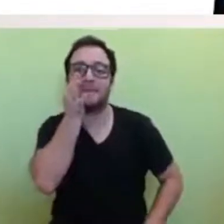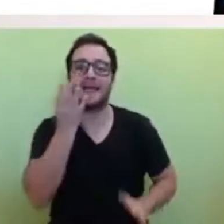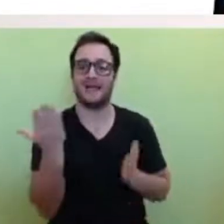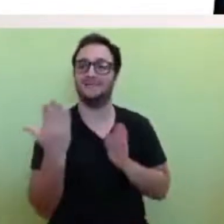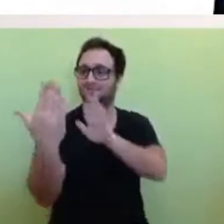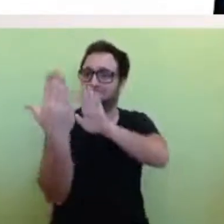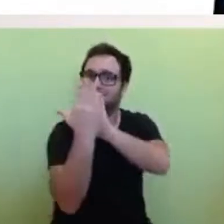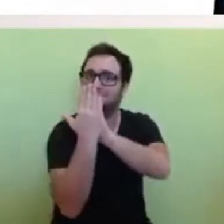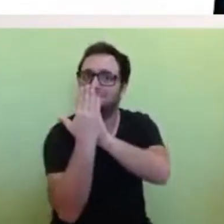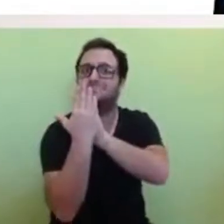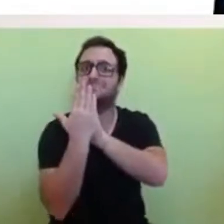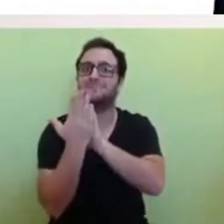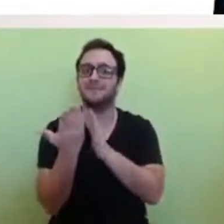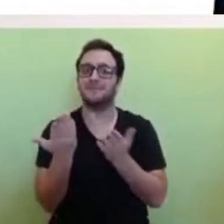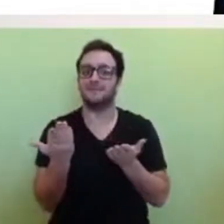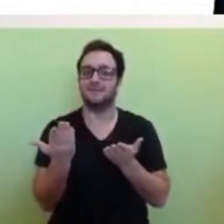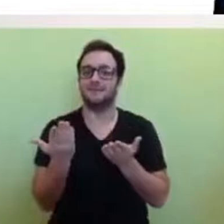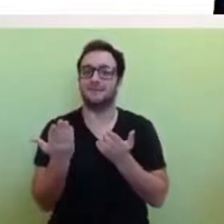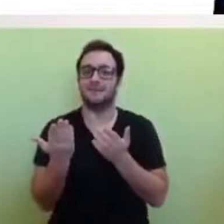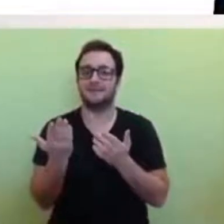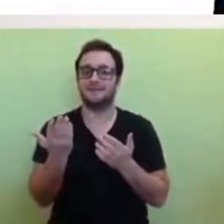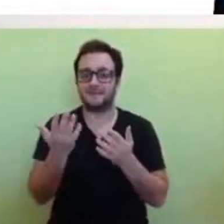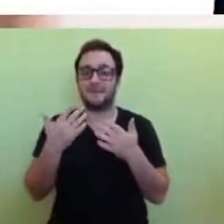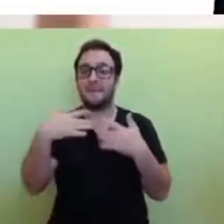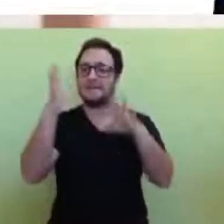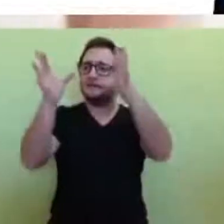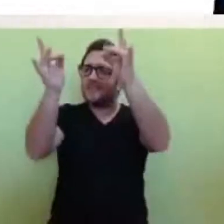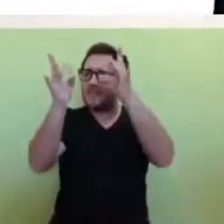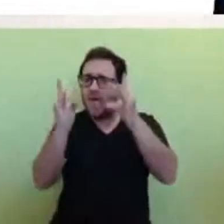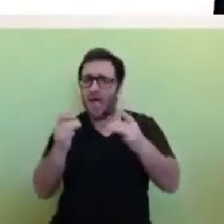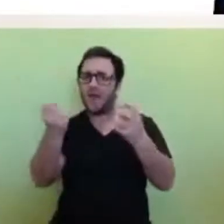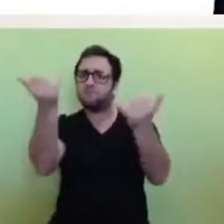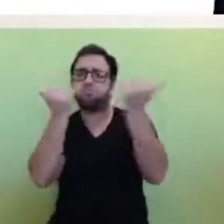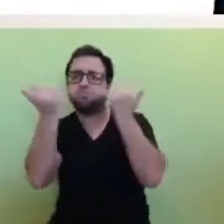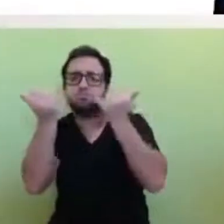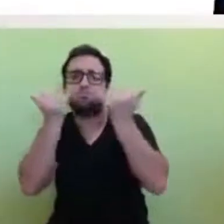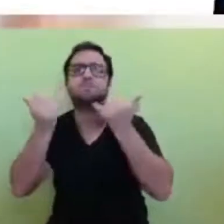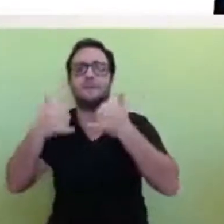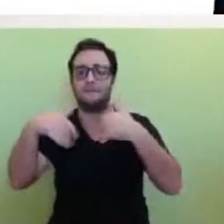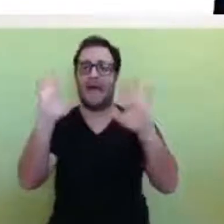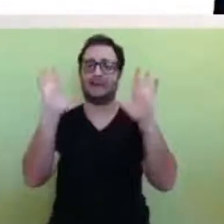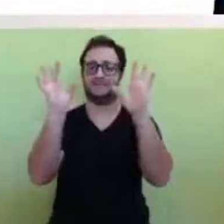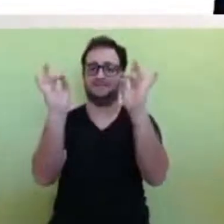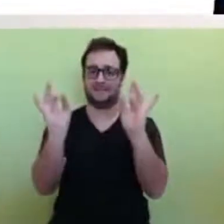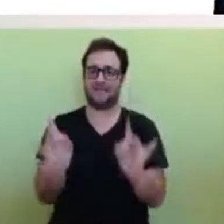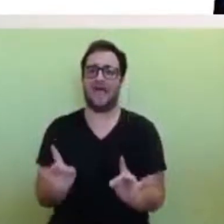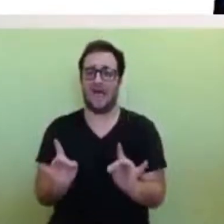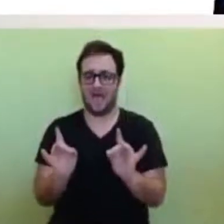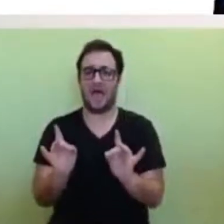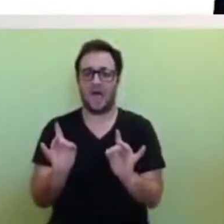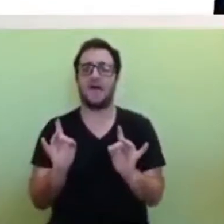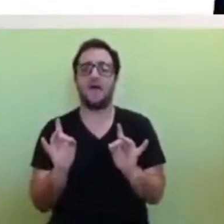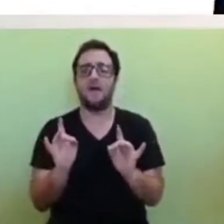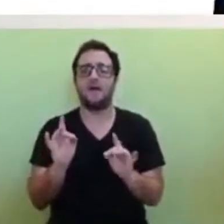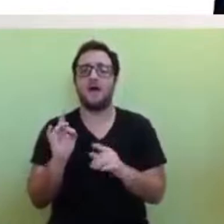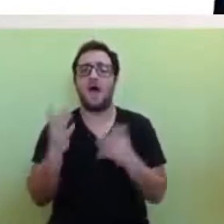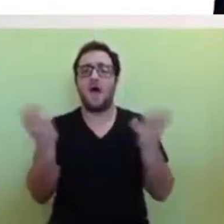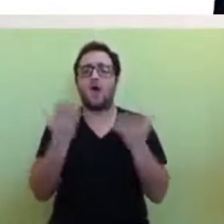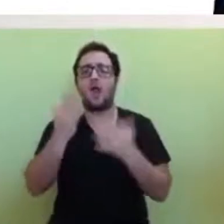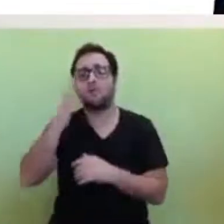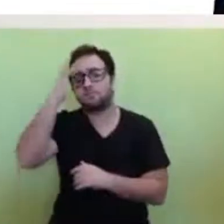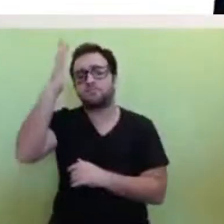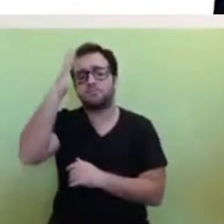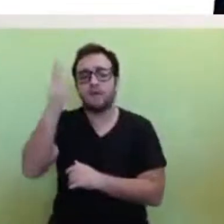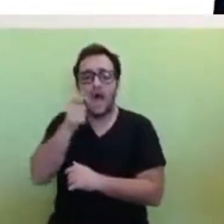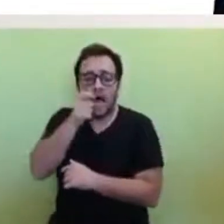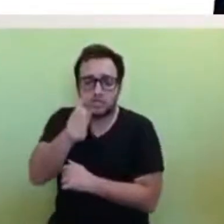tudo. É como eu falar que aqui, hoje está fazendo sol e todo mundo sabe que eu estou aqui em Santa